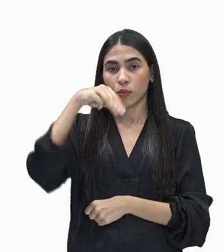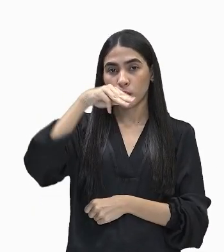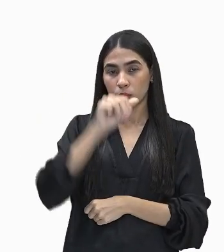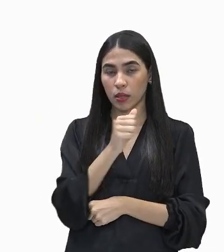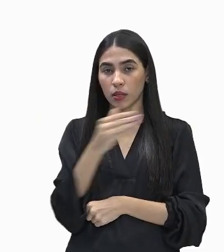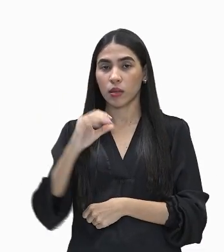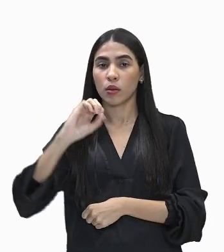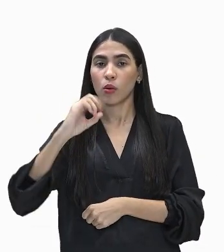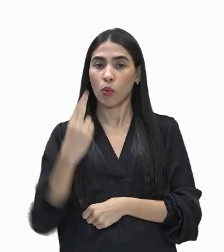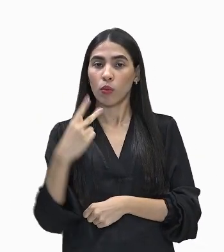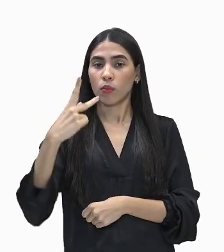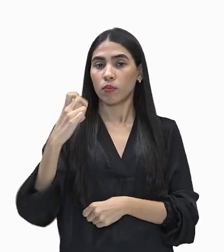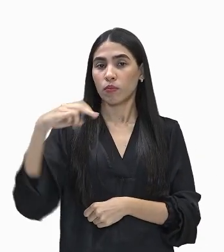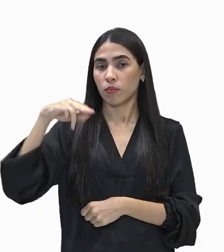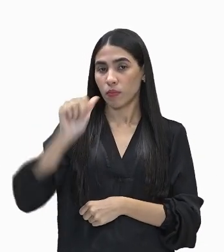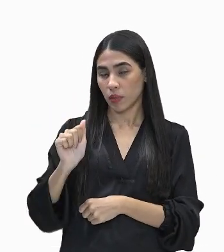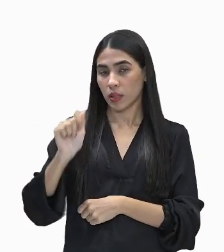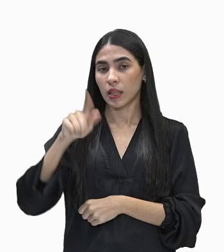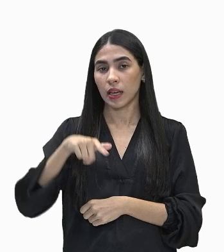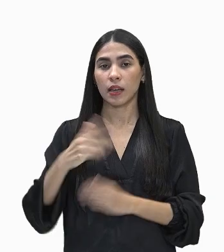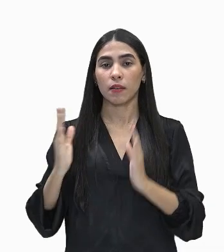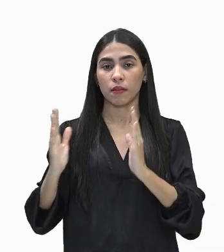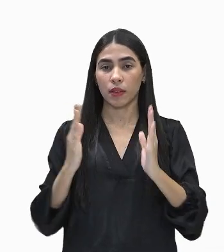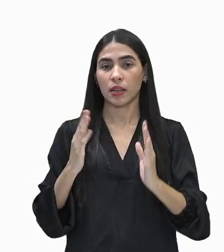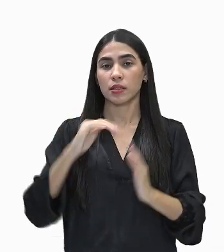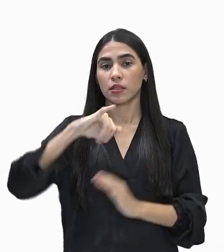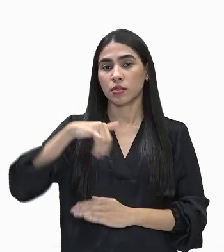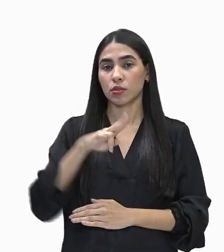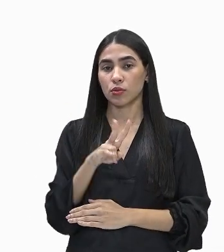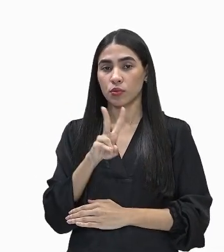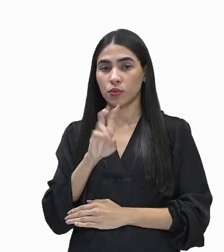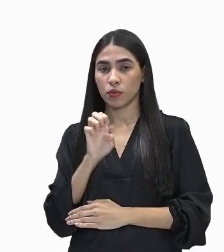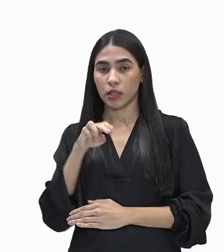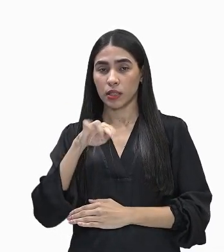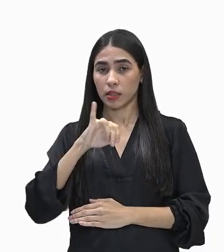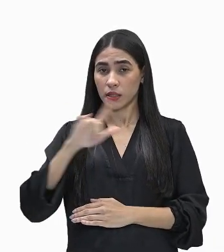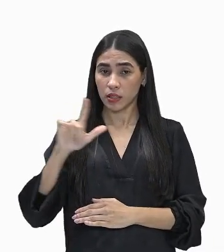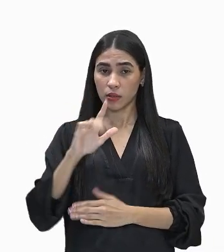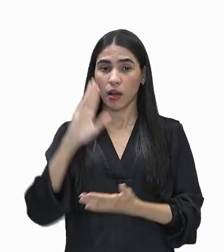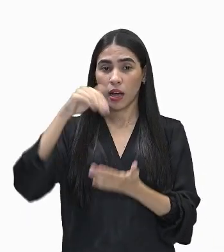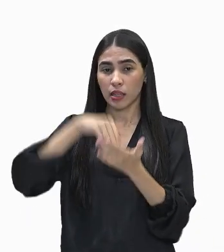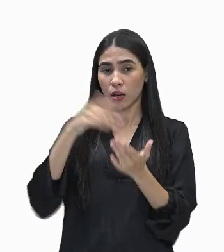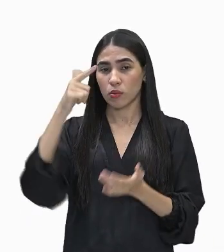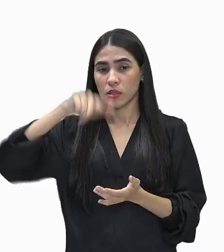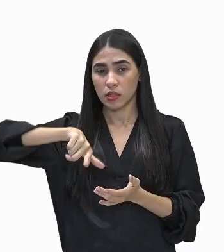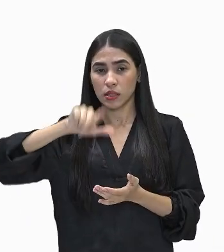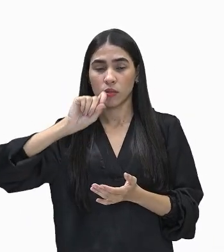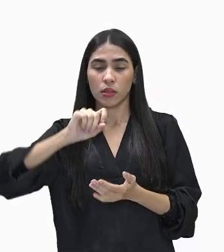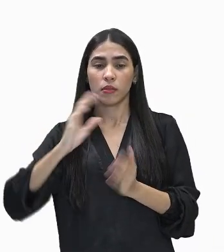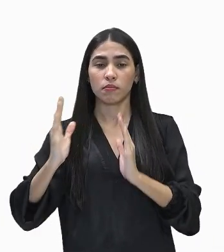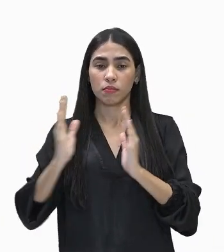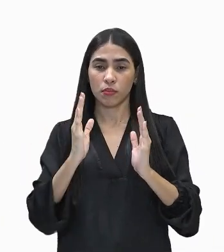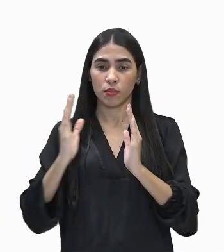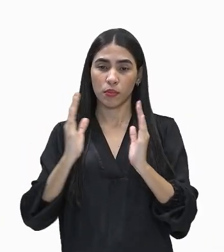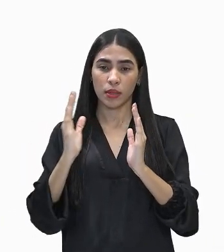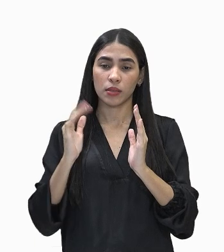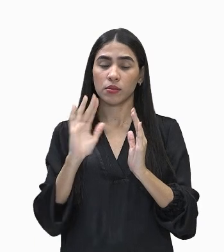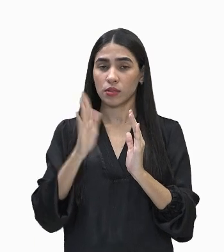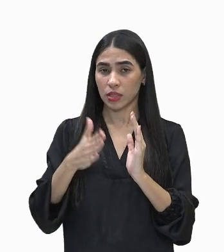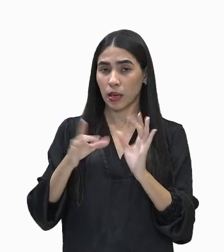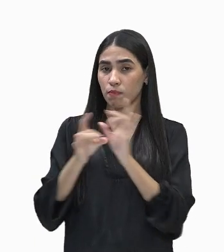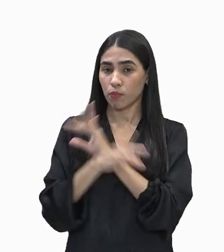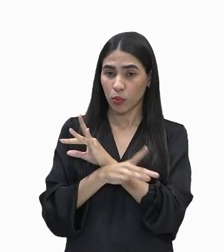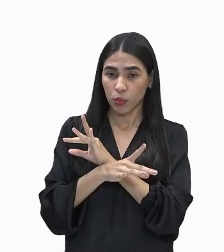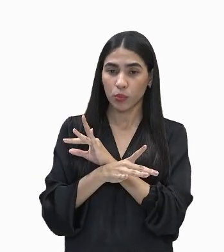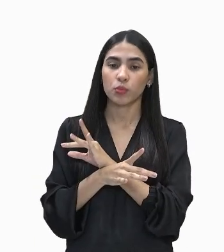fase juvenil deles, seguindo para a fase de maturidade, até chegar aquele momento que ele já está